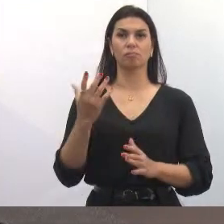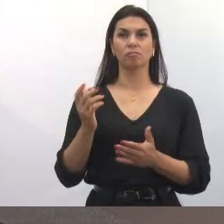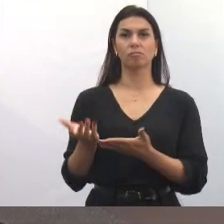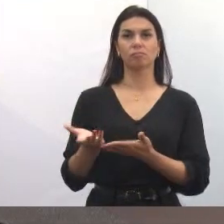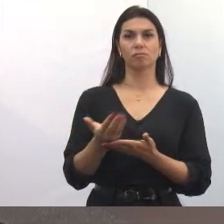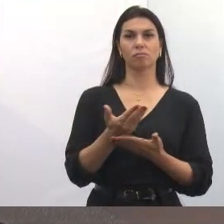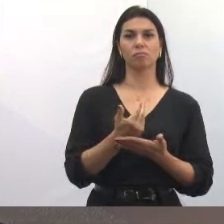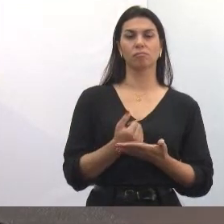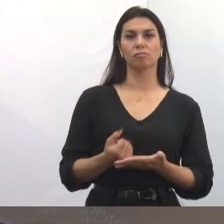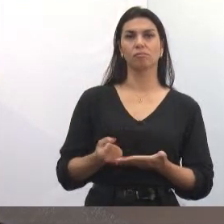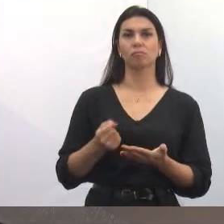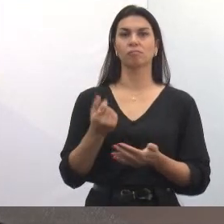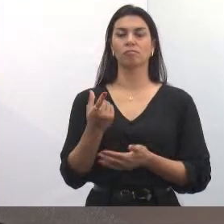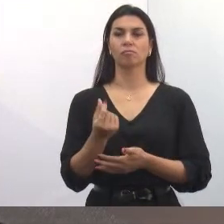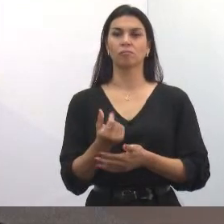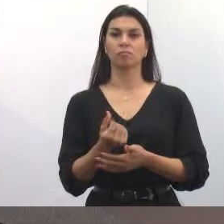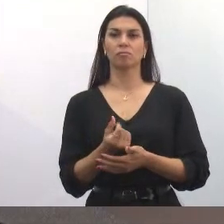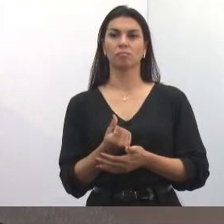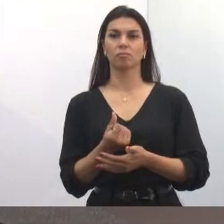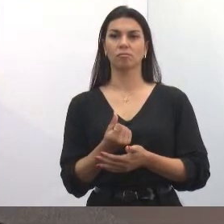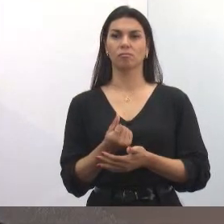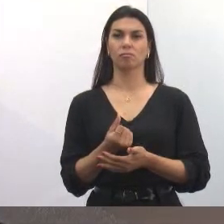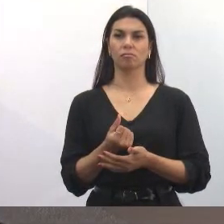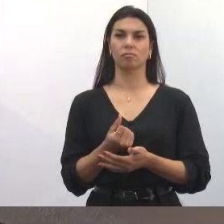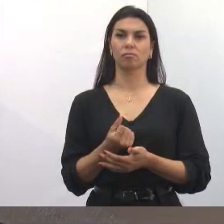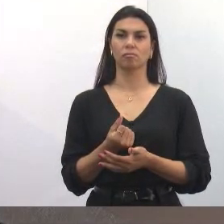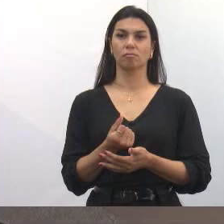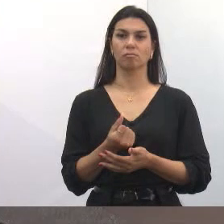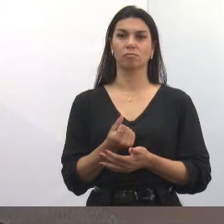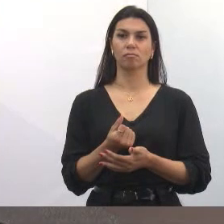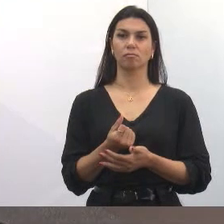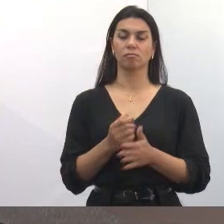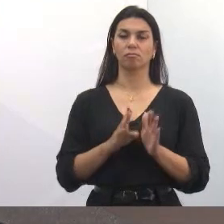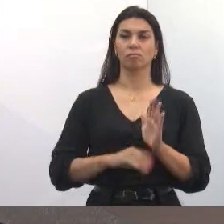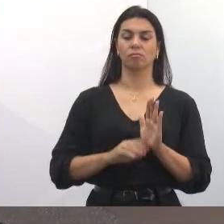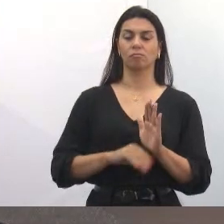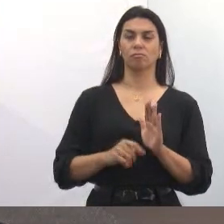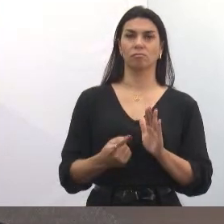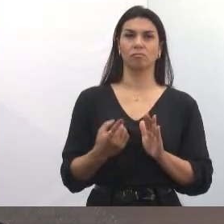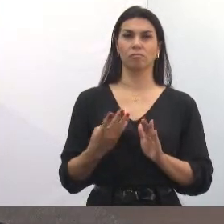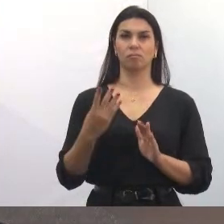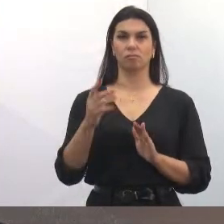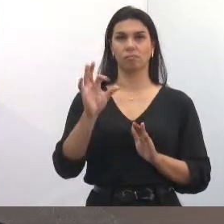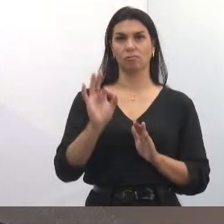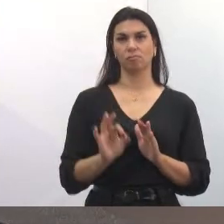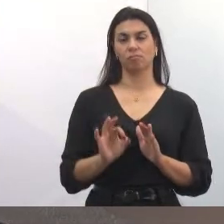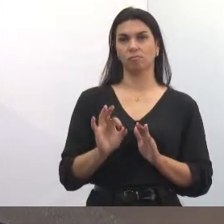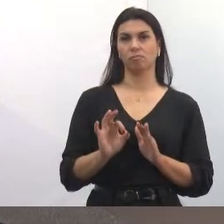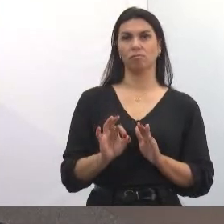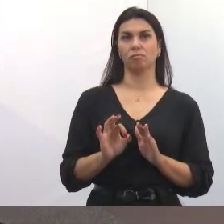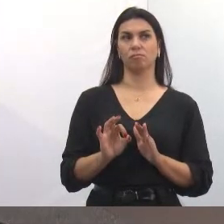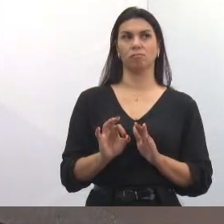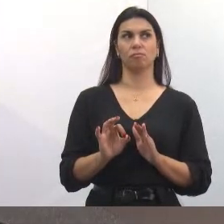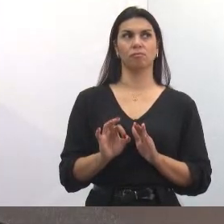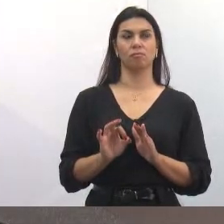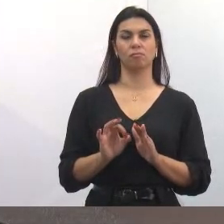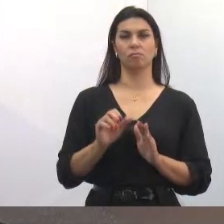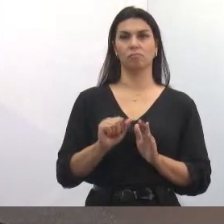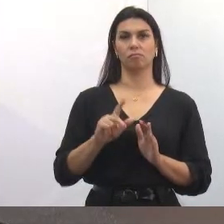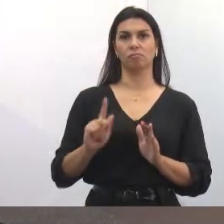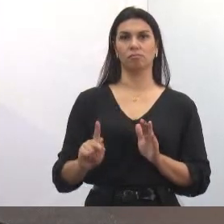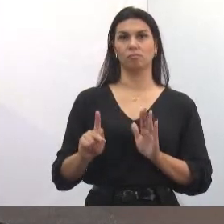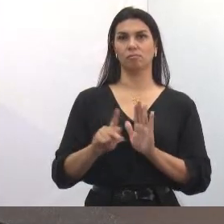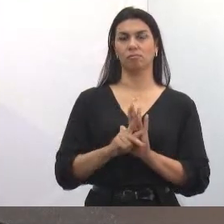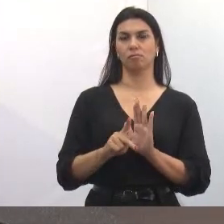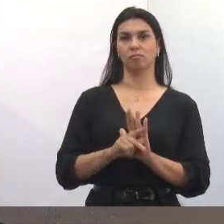arrecadação com contribuição que desconta 14% dos proventos dos aposentados pensionistas do